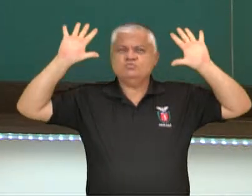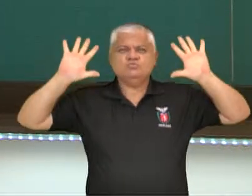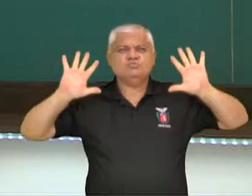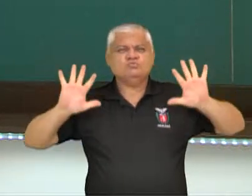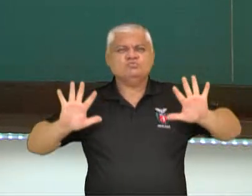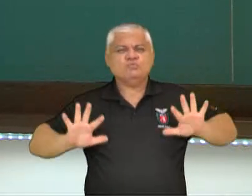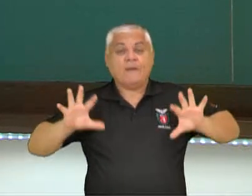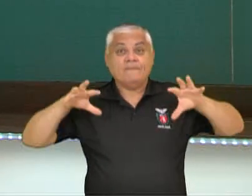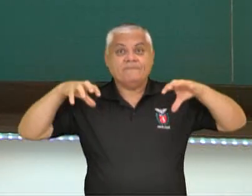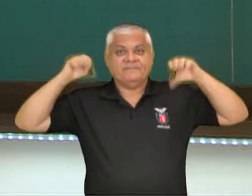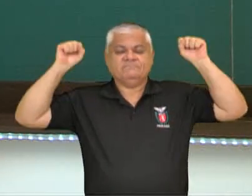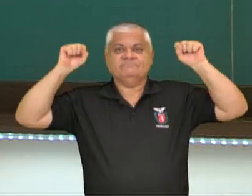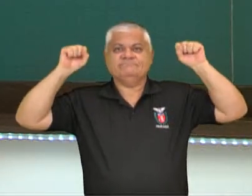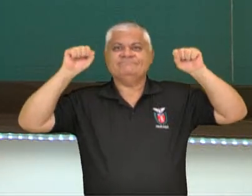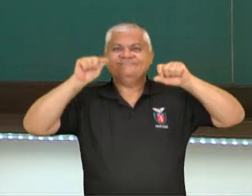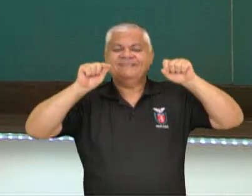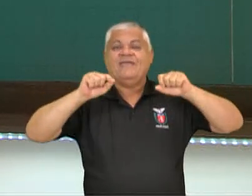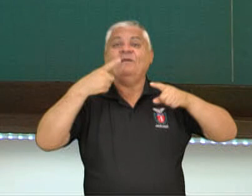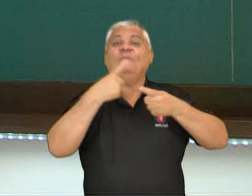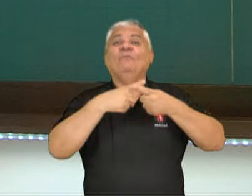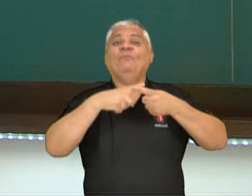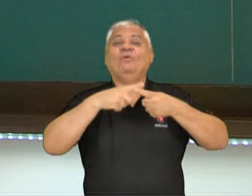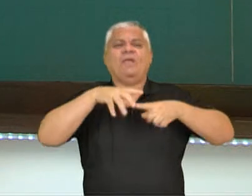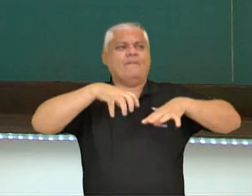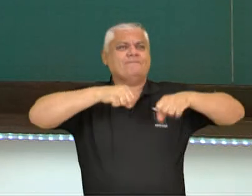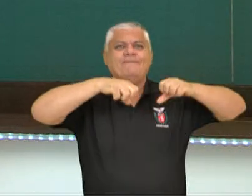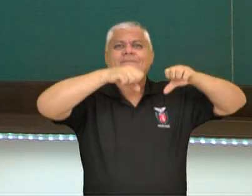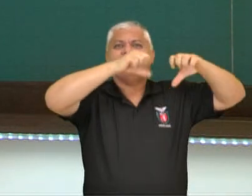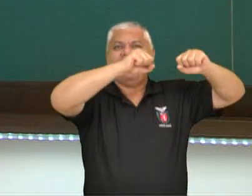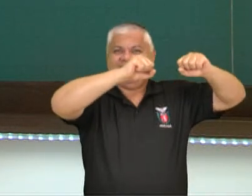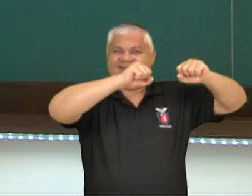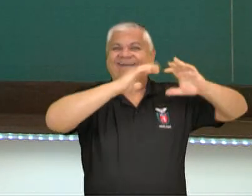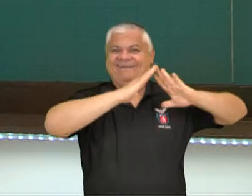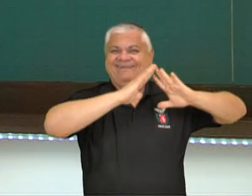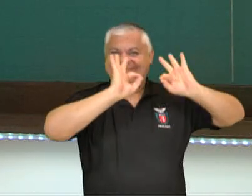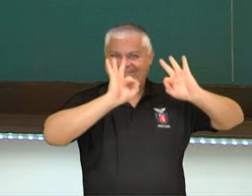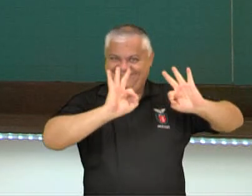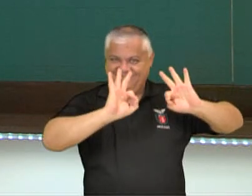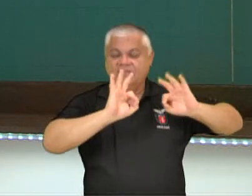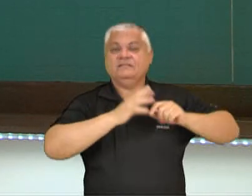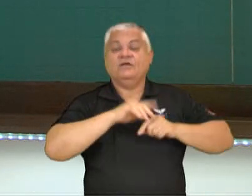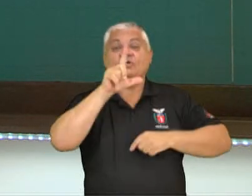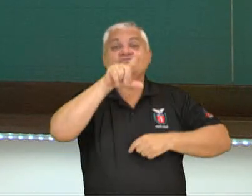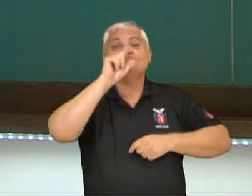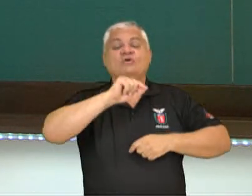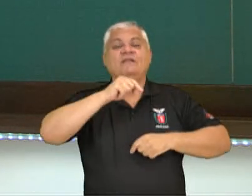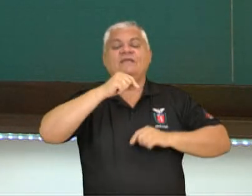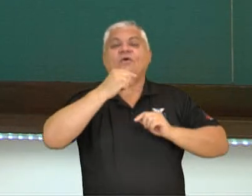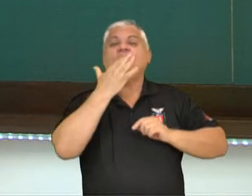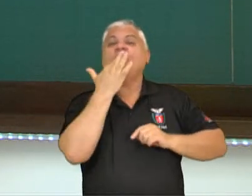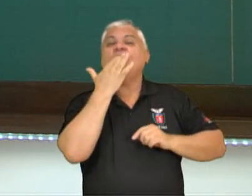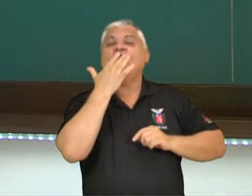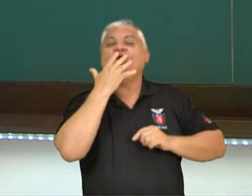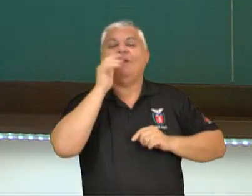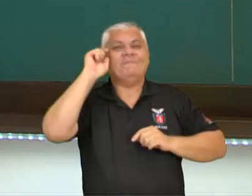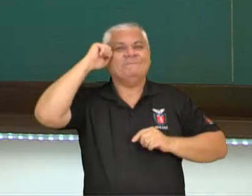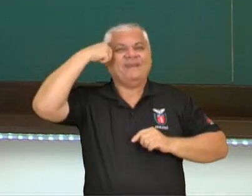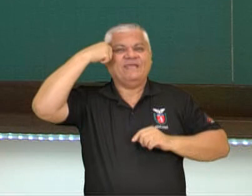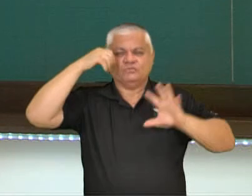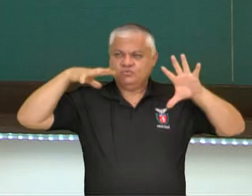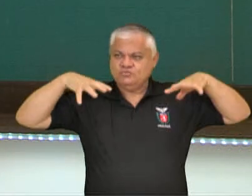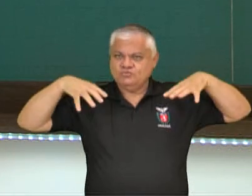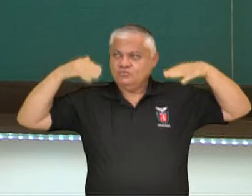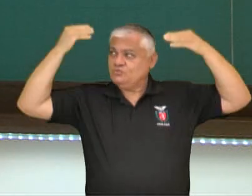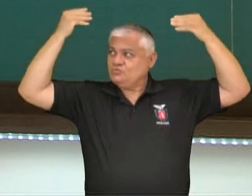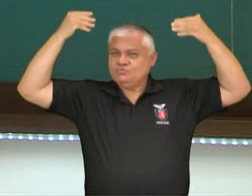na qual o personagem se encontrava pelo fato de ter acabado a luz. Então, ele optou ali, por fazer essa cor